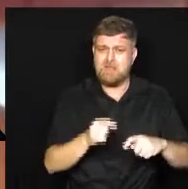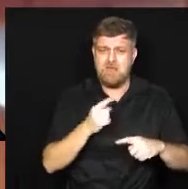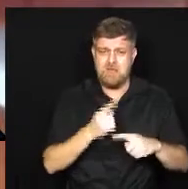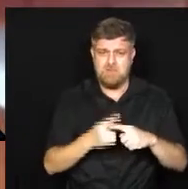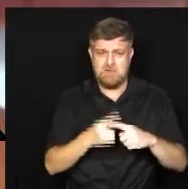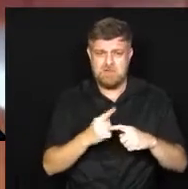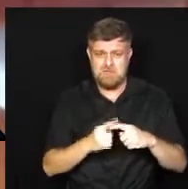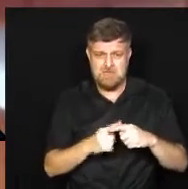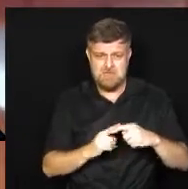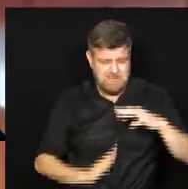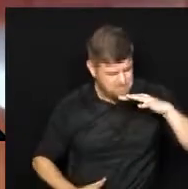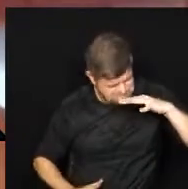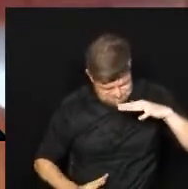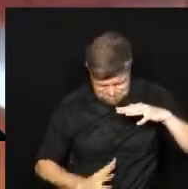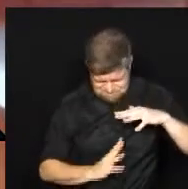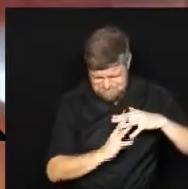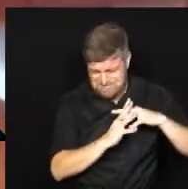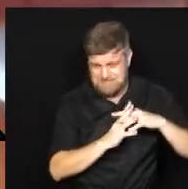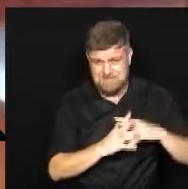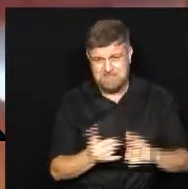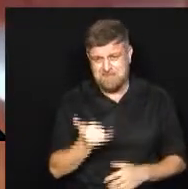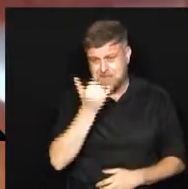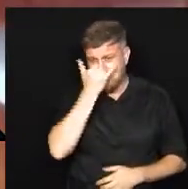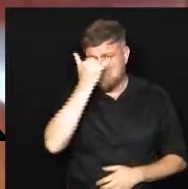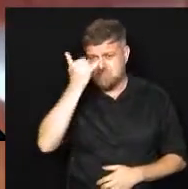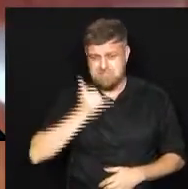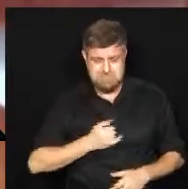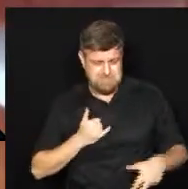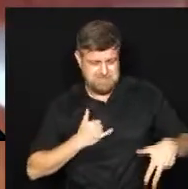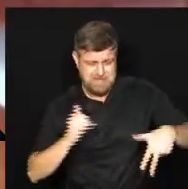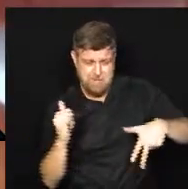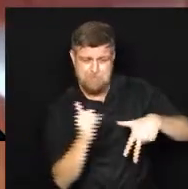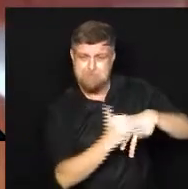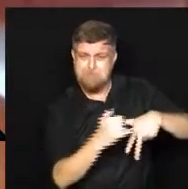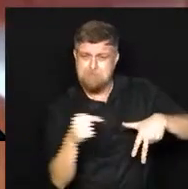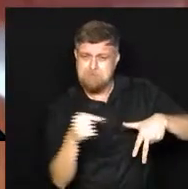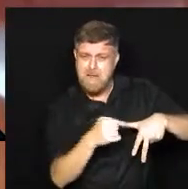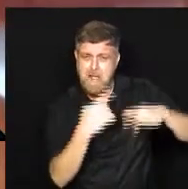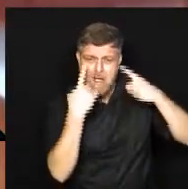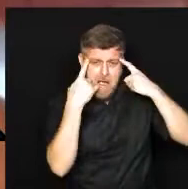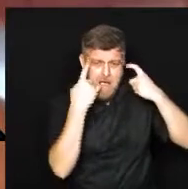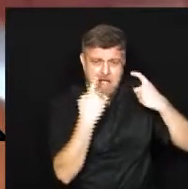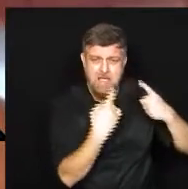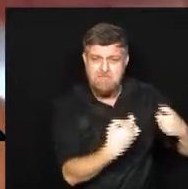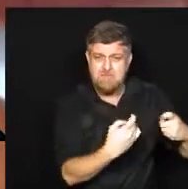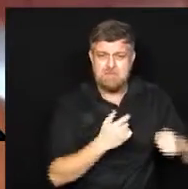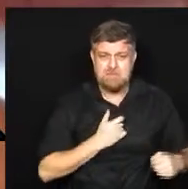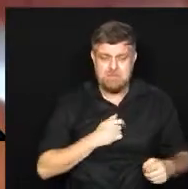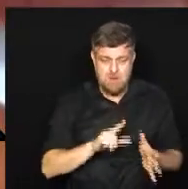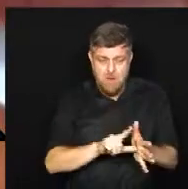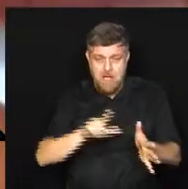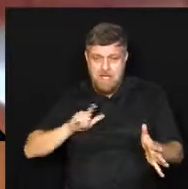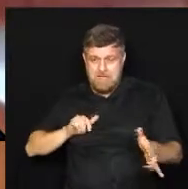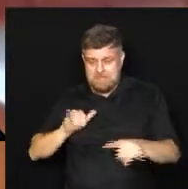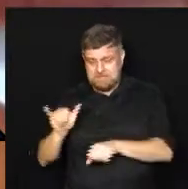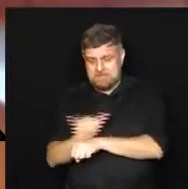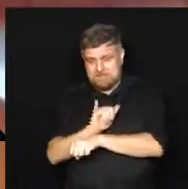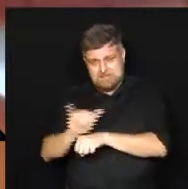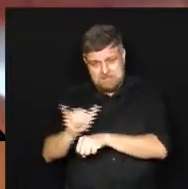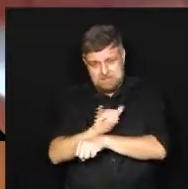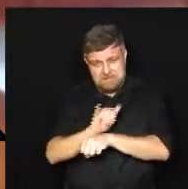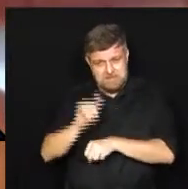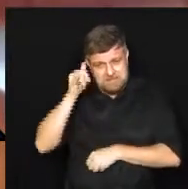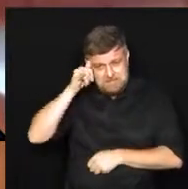o ápice, o ponto mais trágico de um ciclo de violência. Então, se você construir mecanismos de prevenção e